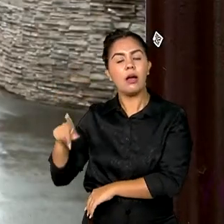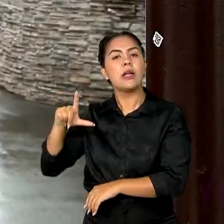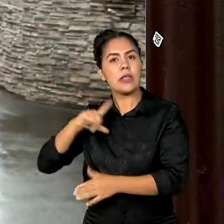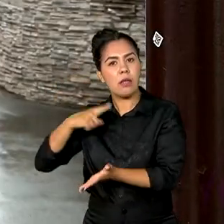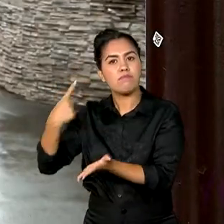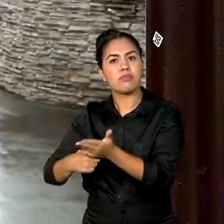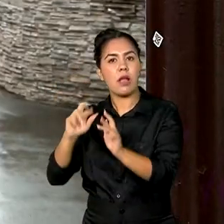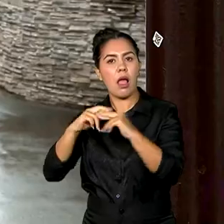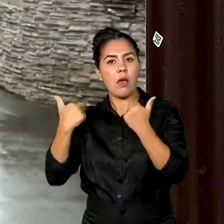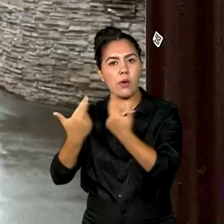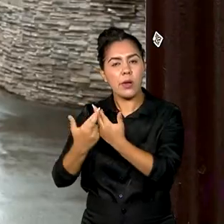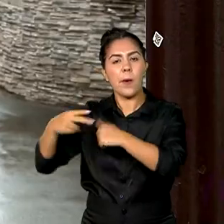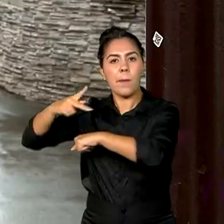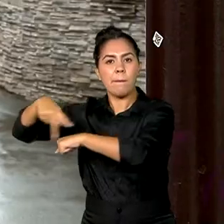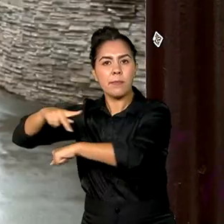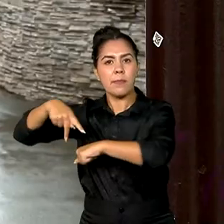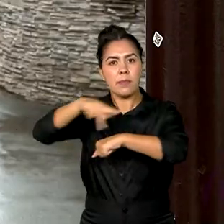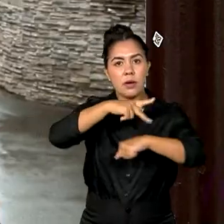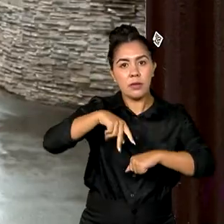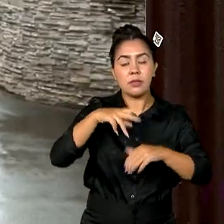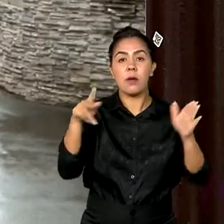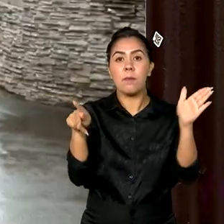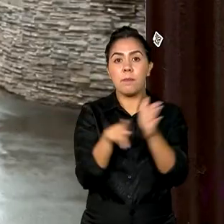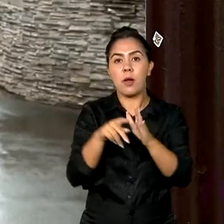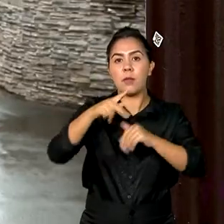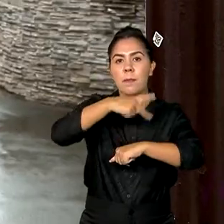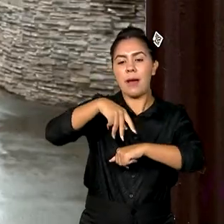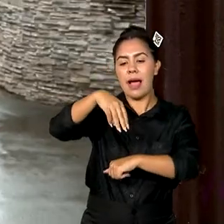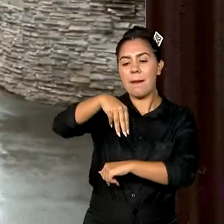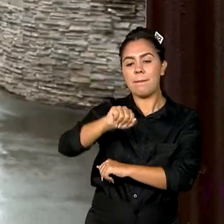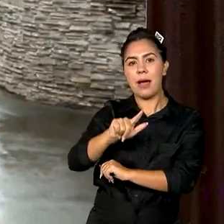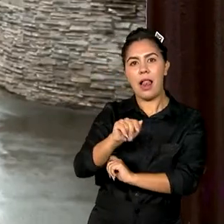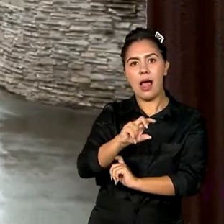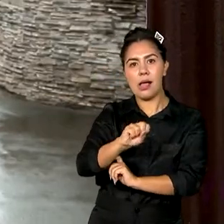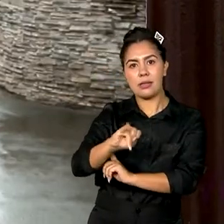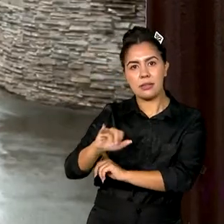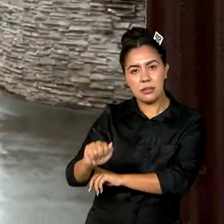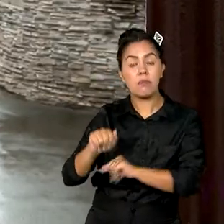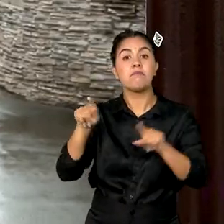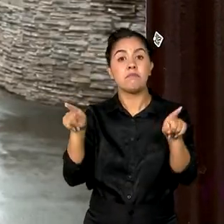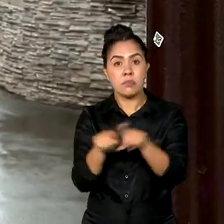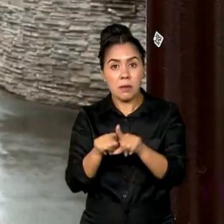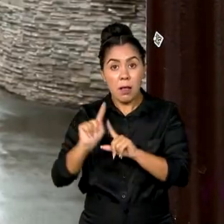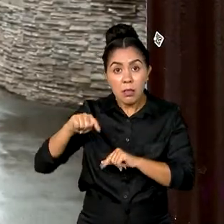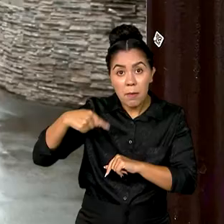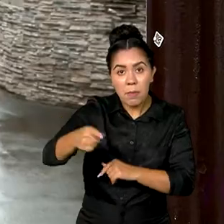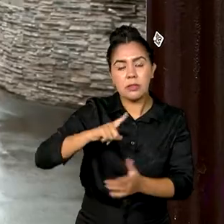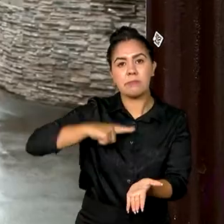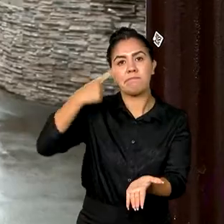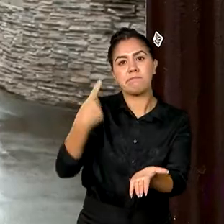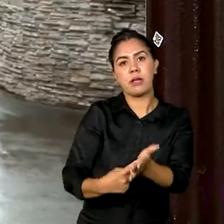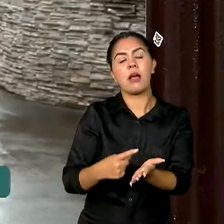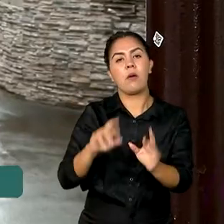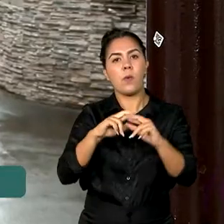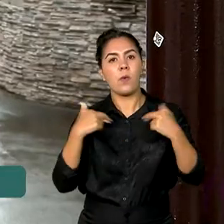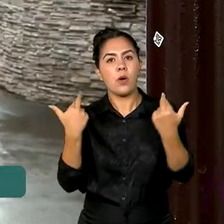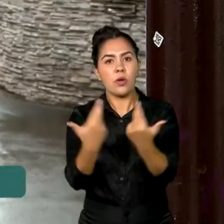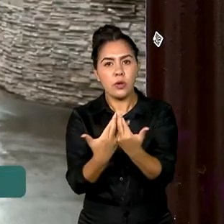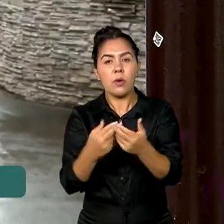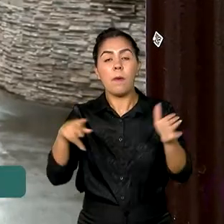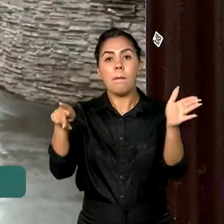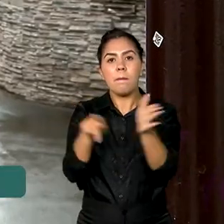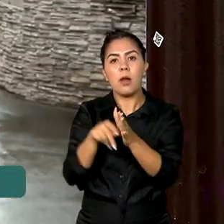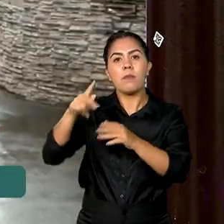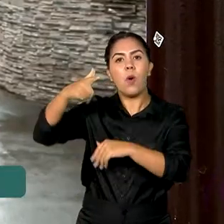reunião bilateral com o ministro da Economia da Malásia e, em seguida, se reúne com o ministro das Relações Exteriores do